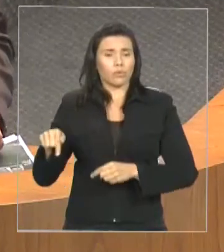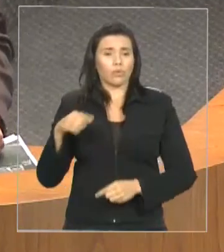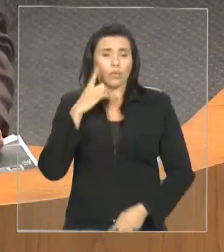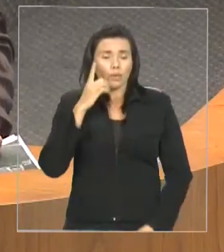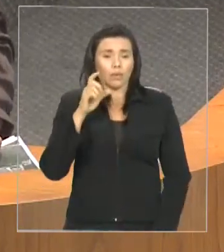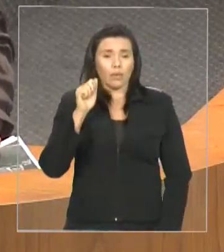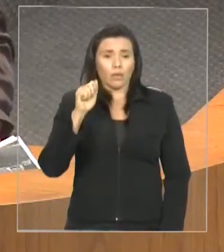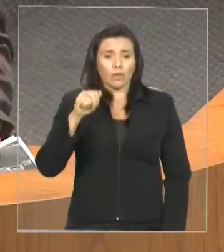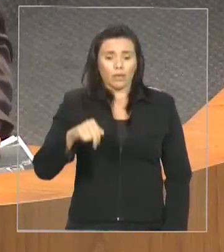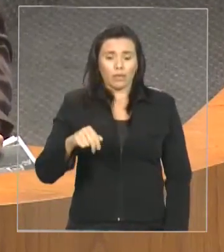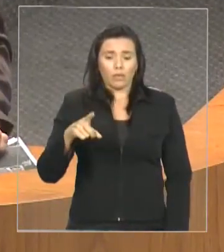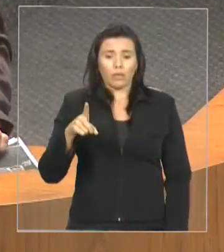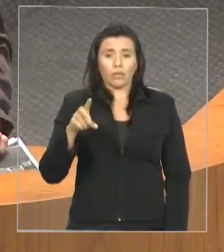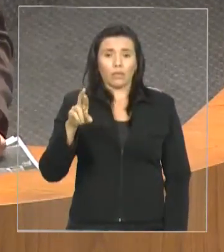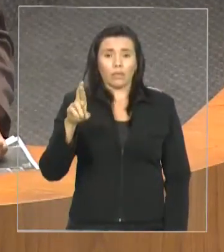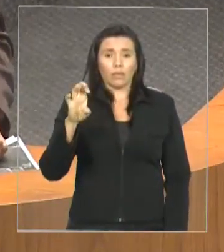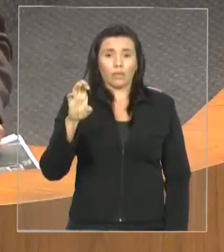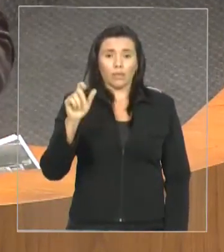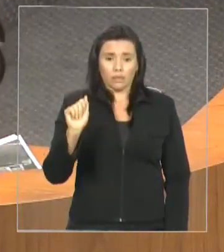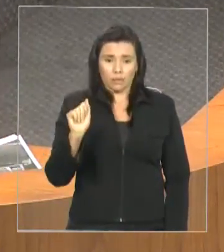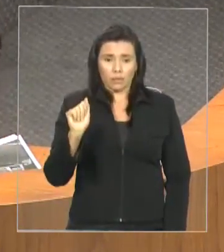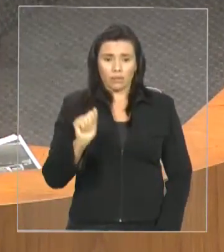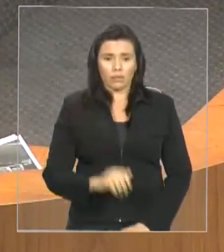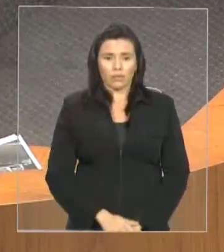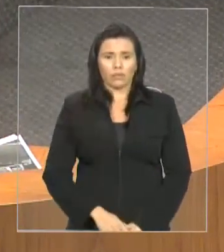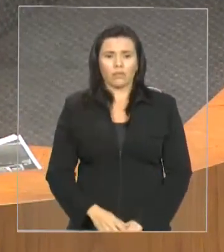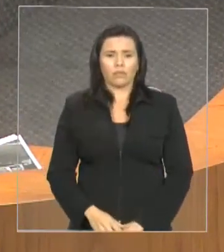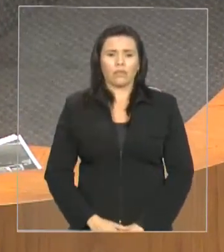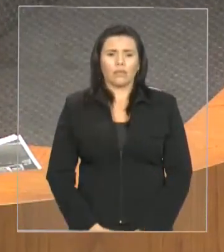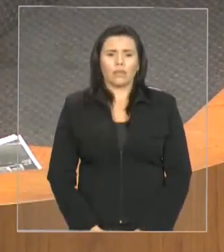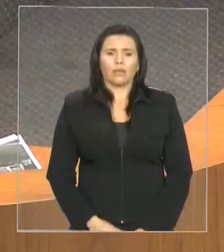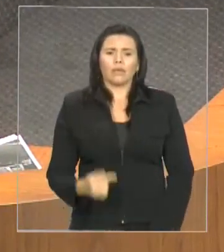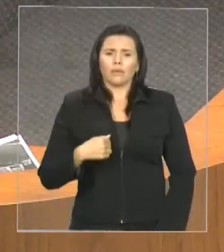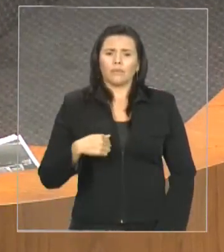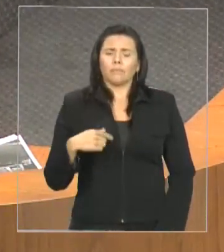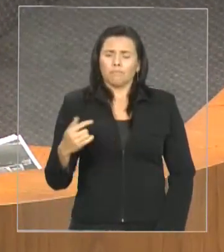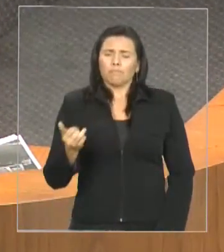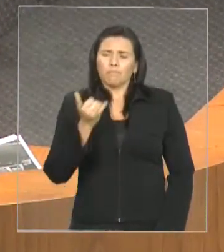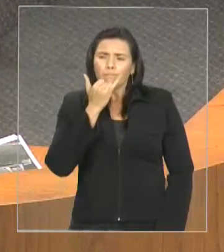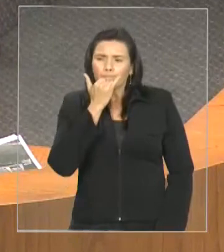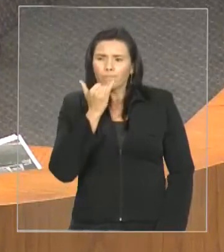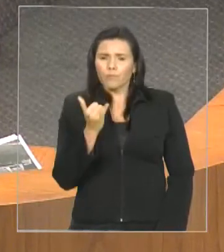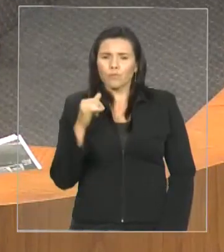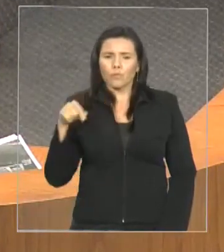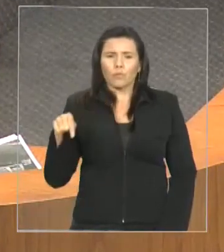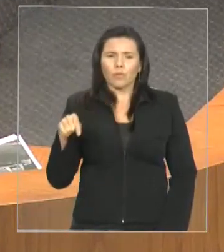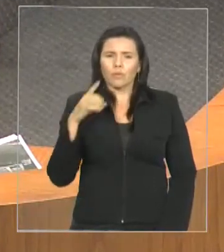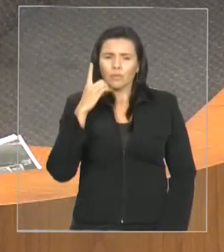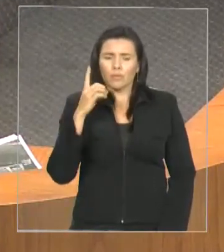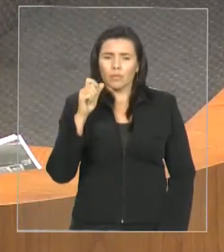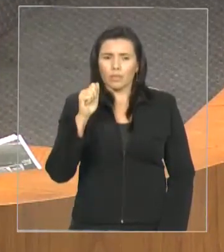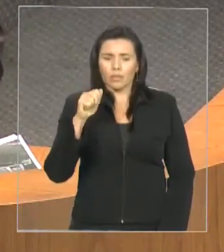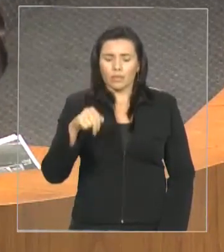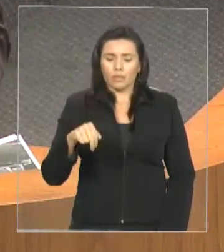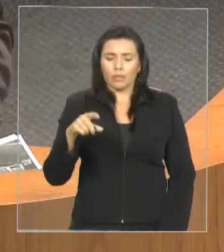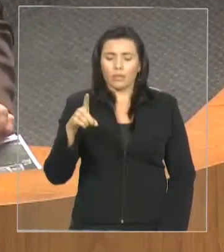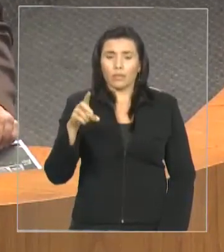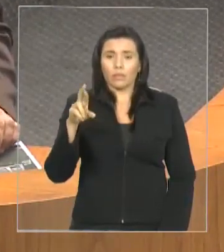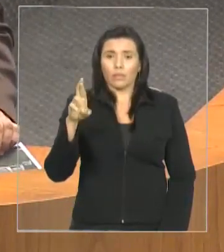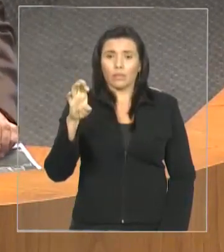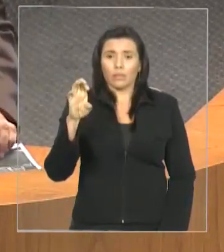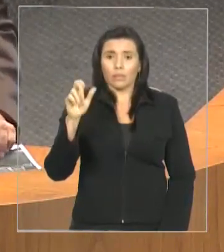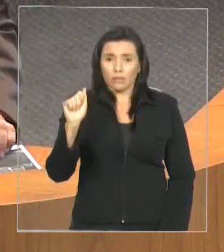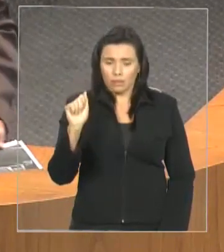ou confundindo que eu havia me expressado errado. Peço até desculpa ao deputado Andréia, não estando presente, mas eu faço